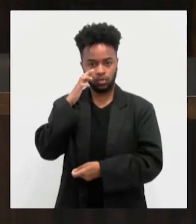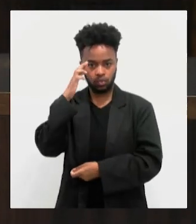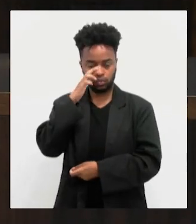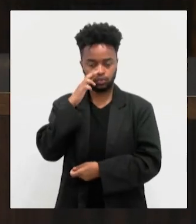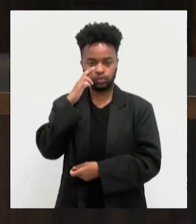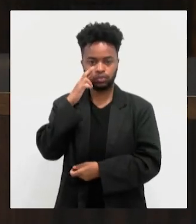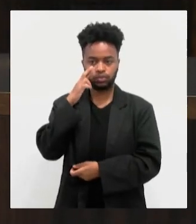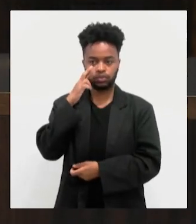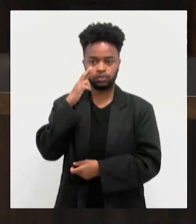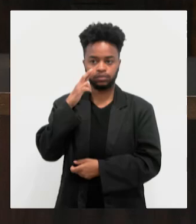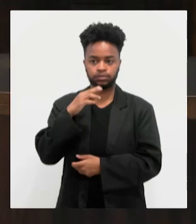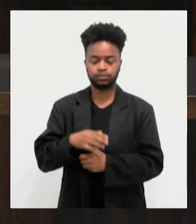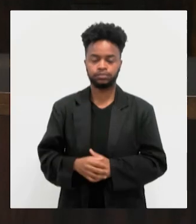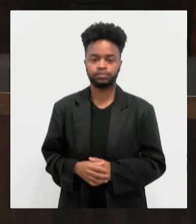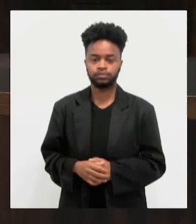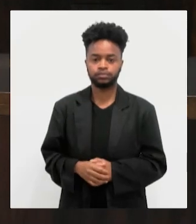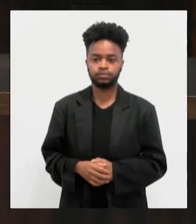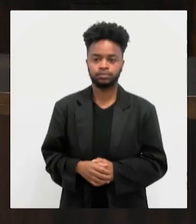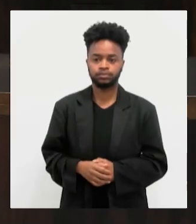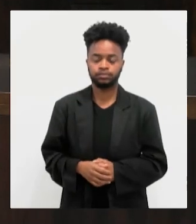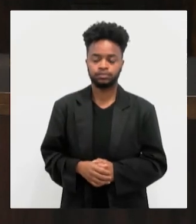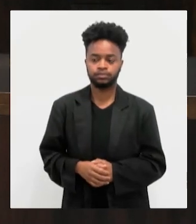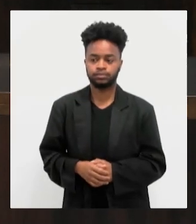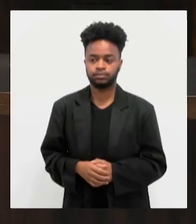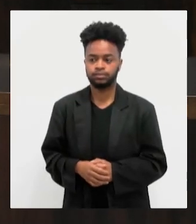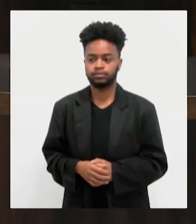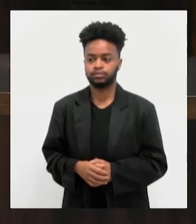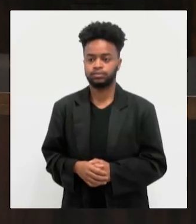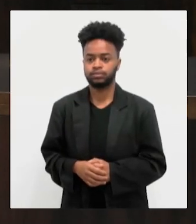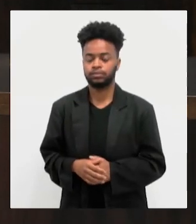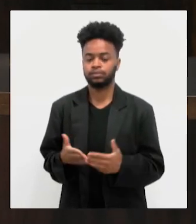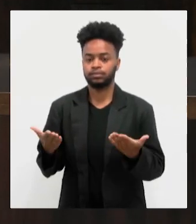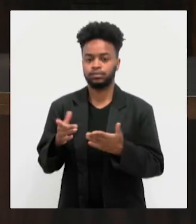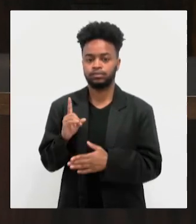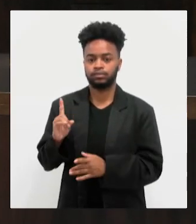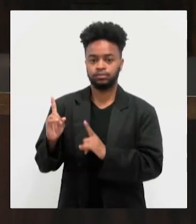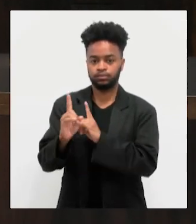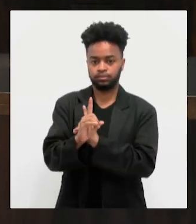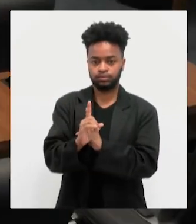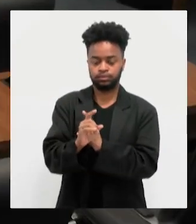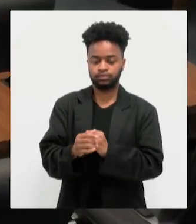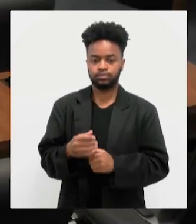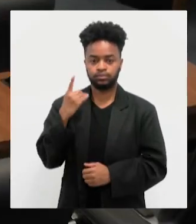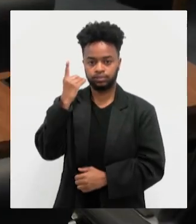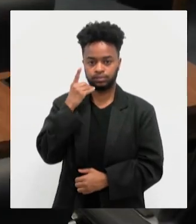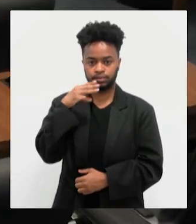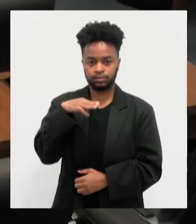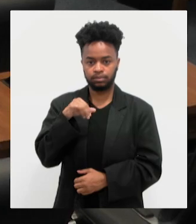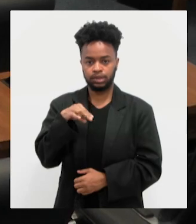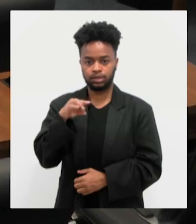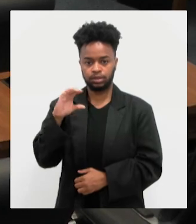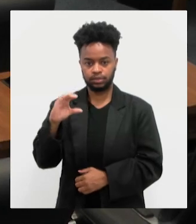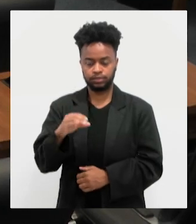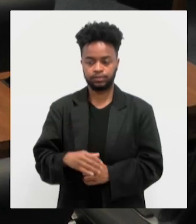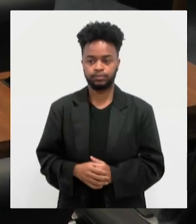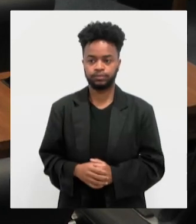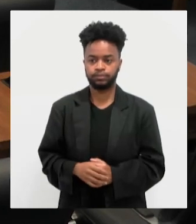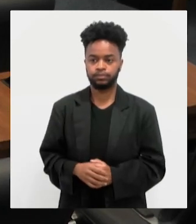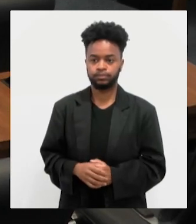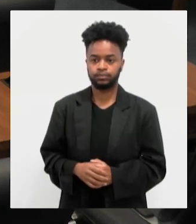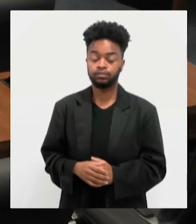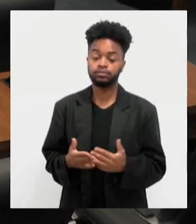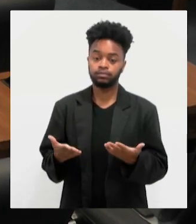Fiscalização Financeira e Controle. Pela ordem, presidente. Deputado Carlos Mink. Pela ordem. Presidente,